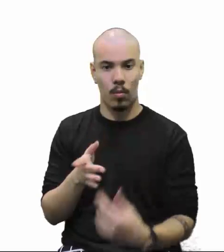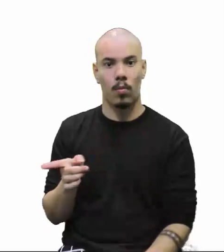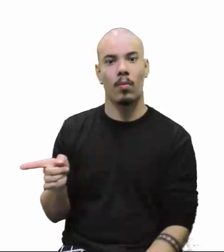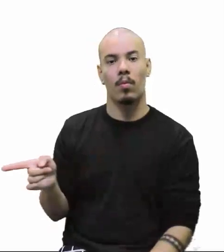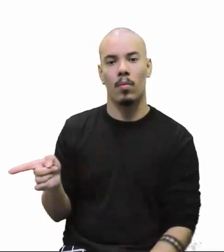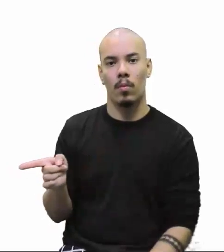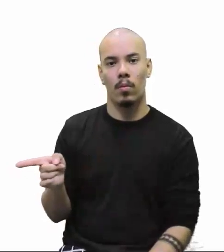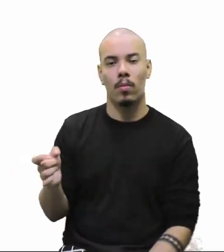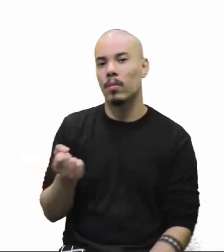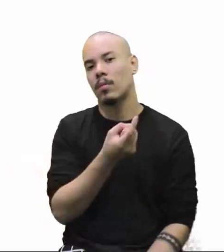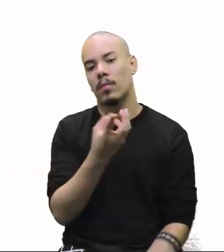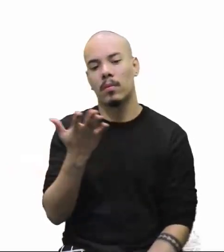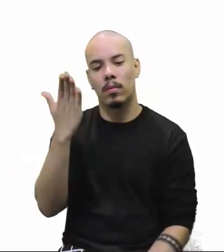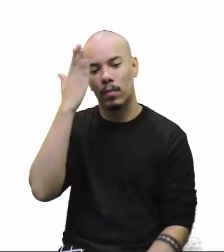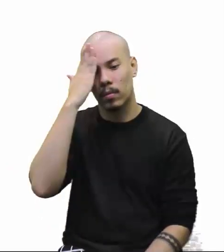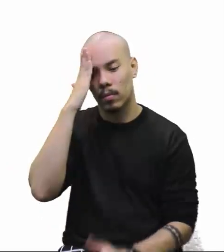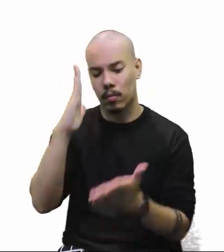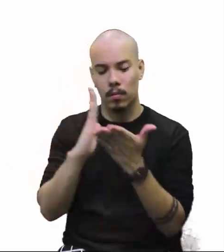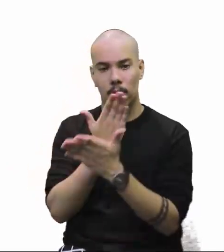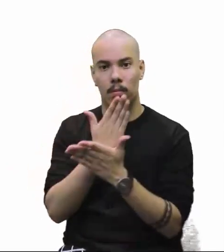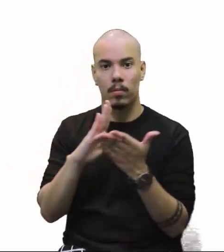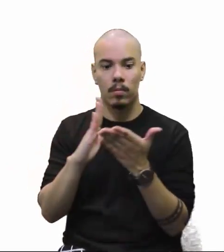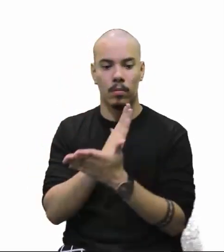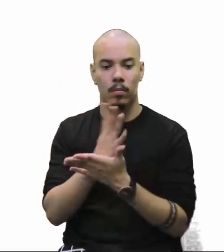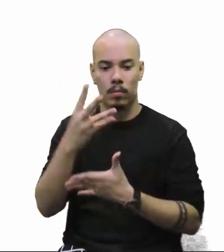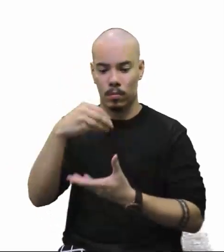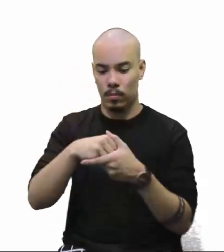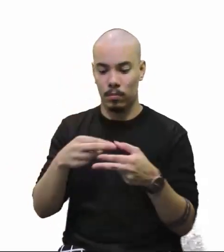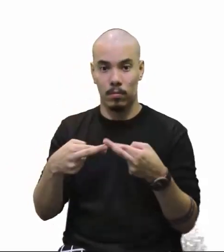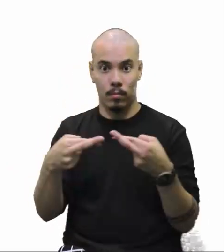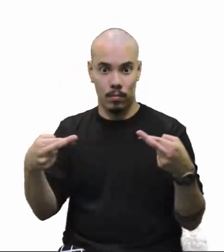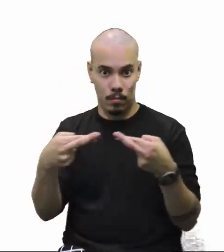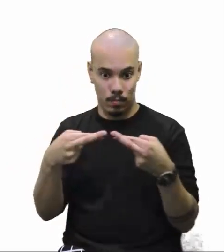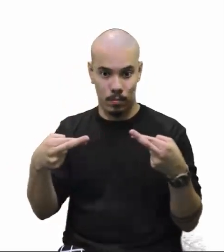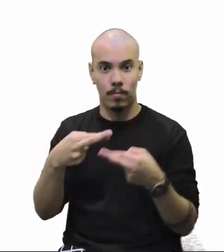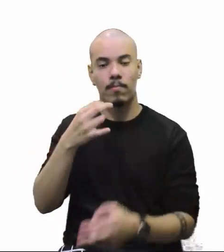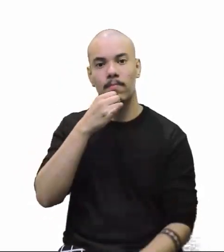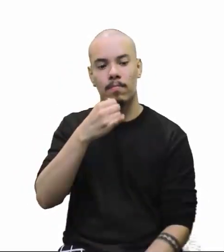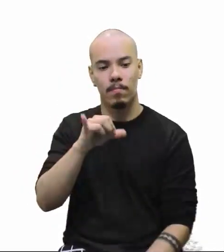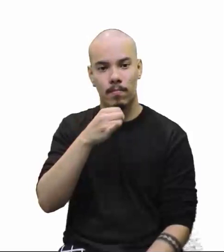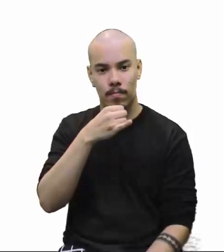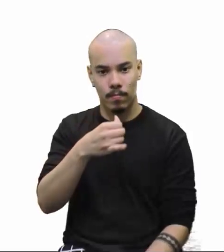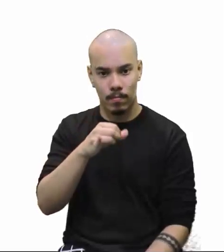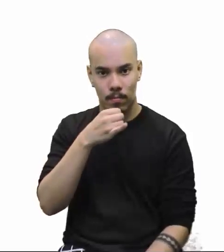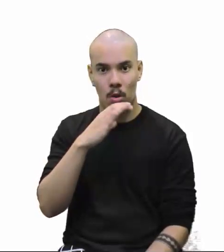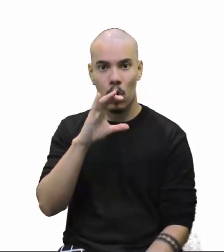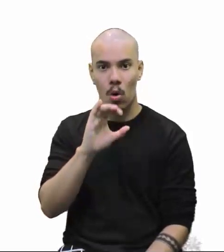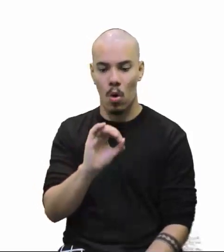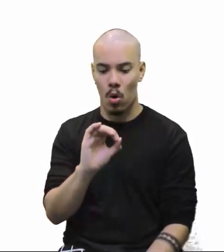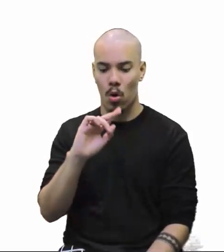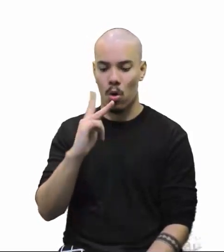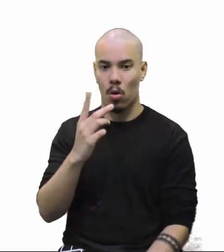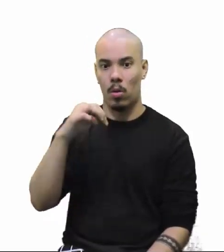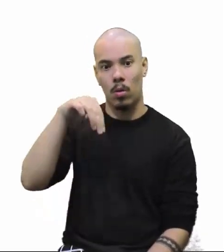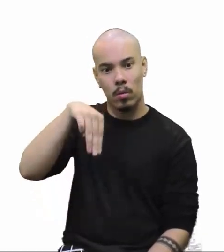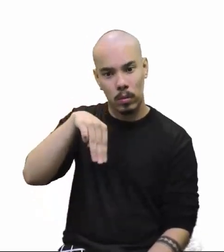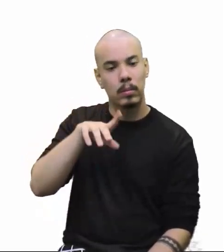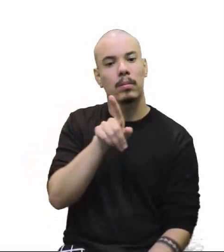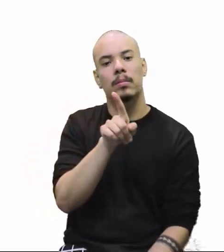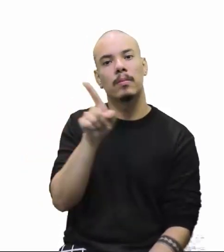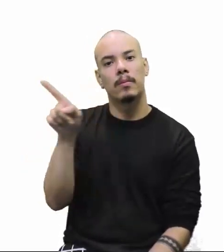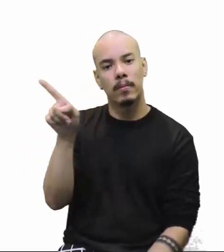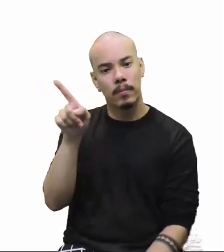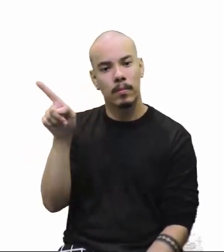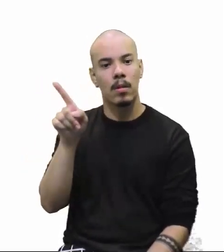a resistência elétrica de alguns componentes que você possa querer saber aí. Aqui o multímetro digital, ele vai